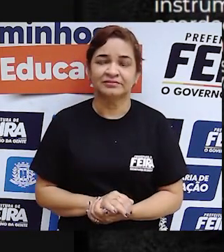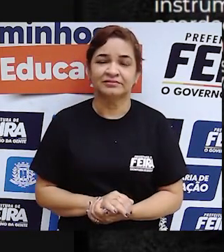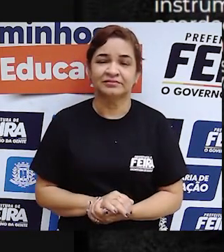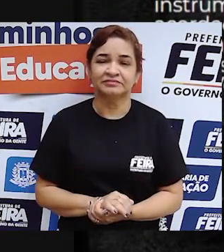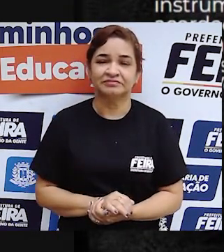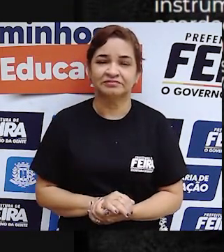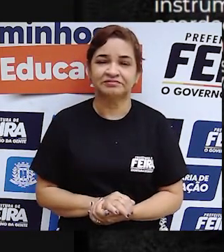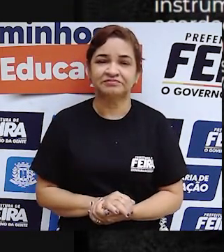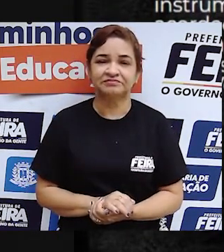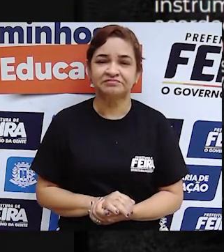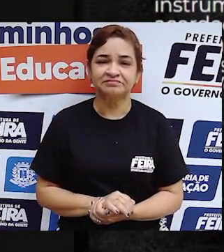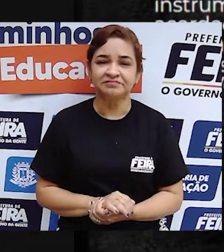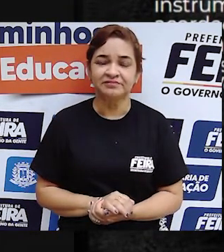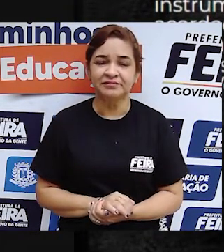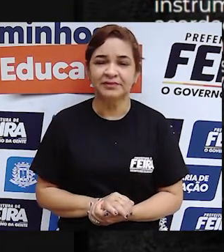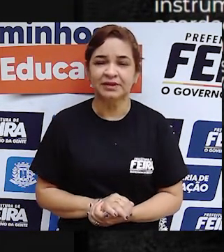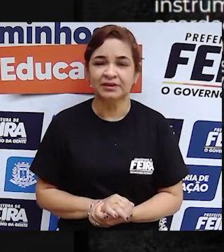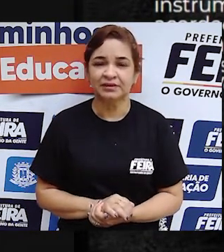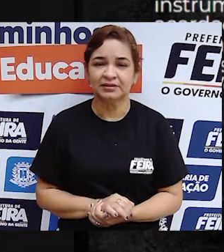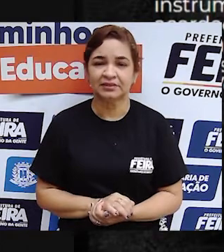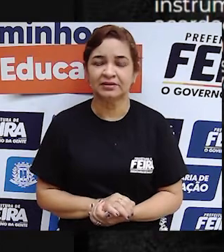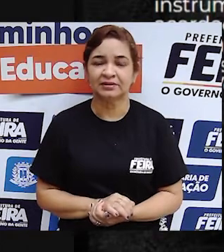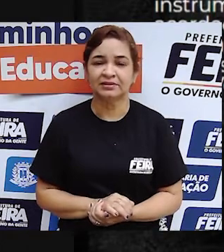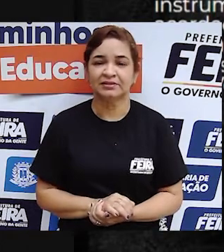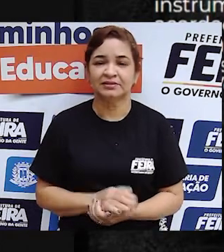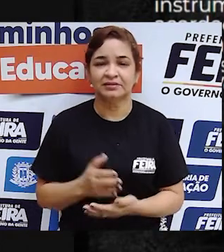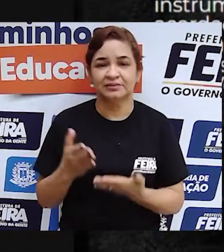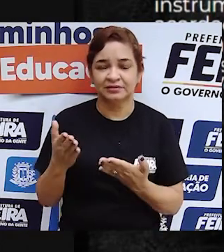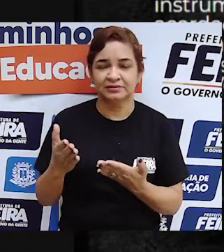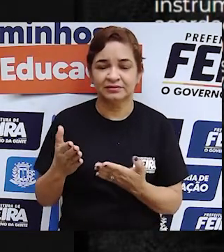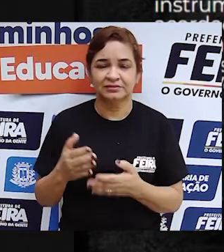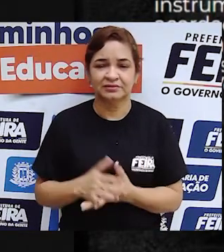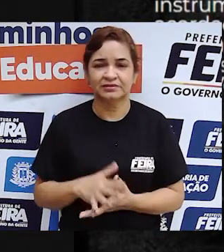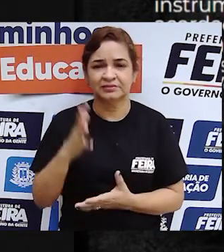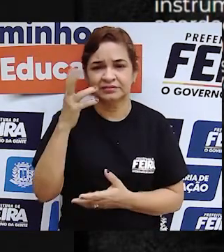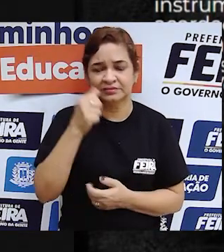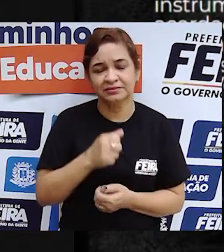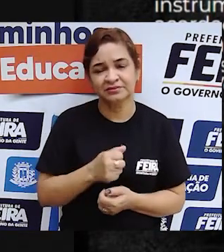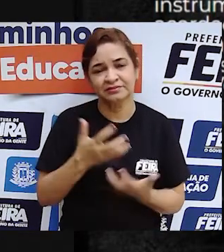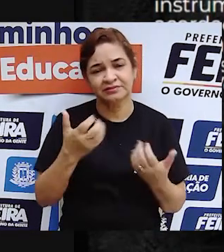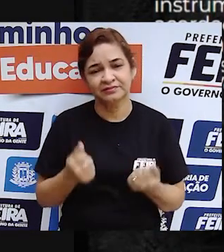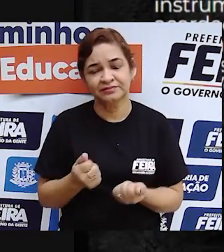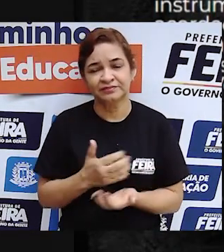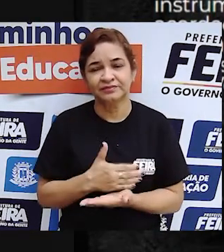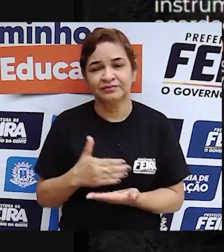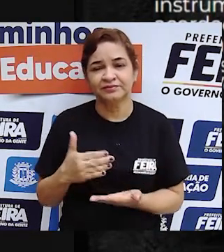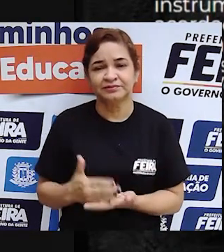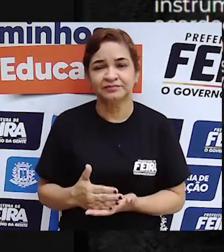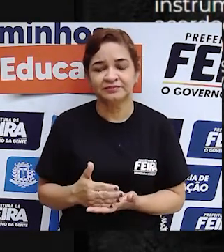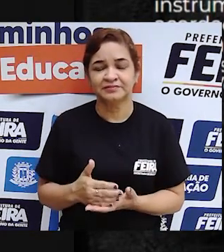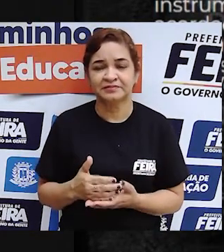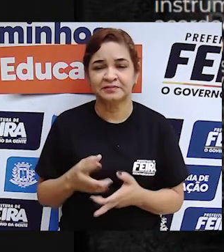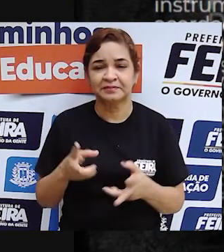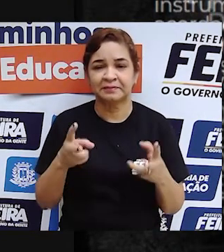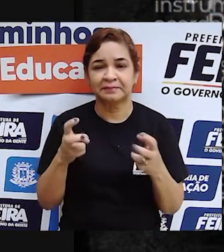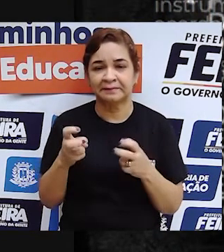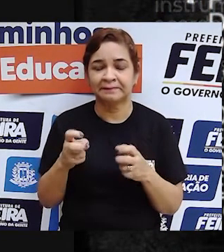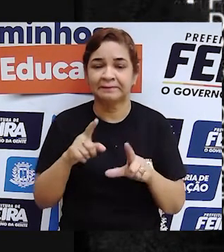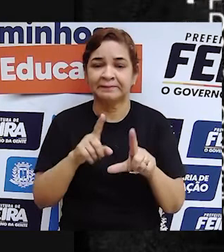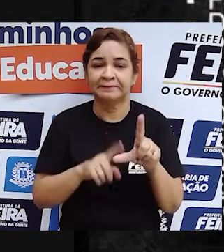que também é executada por outro cantor chamado Milton Nascimento. Mas vamos lá, vamos ver a letra da canção.